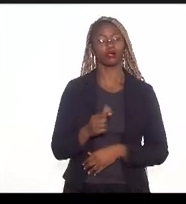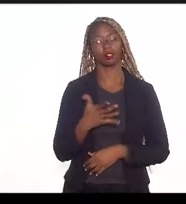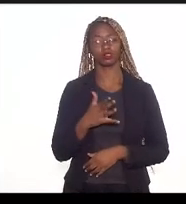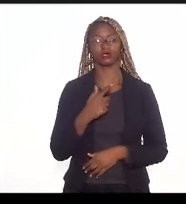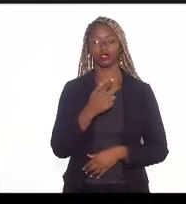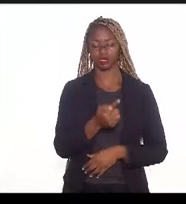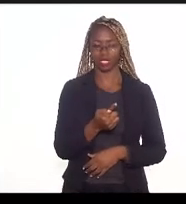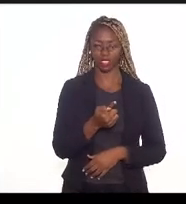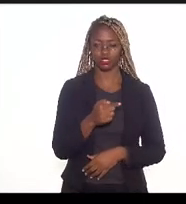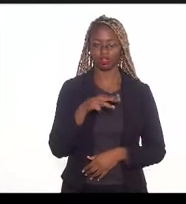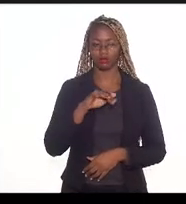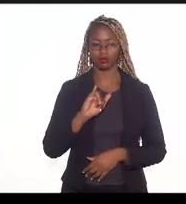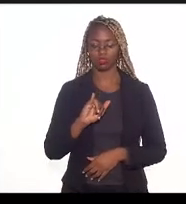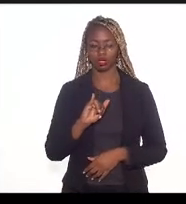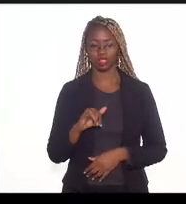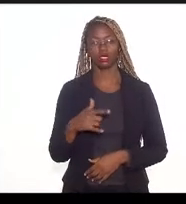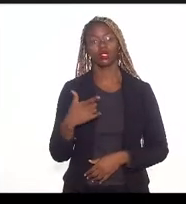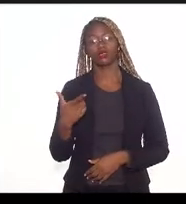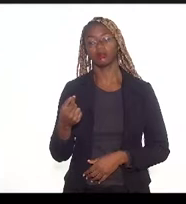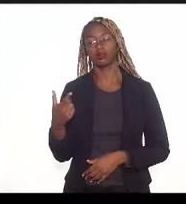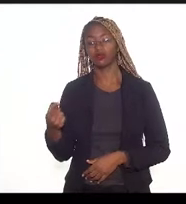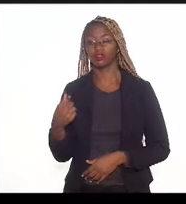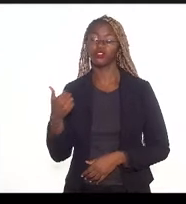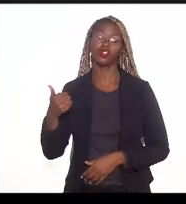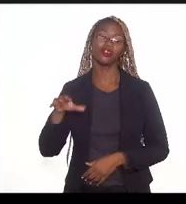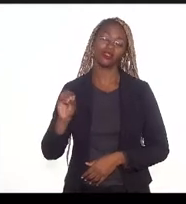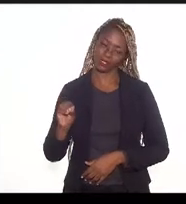milhões em 2019, e em 2020 10 milhões.